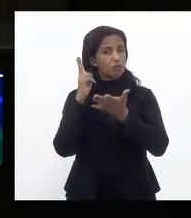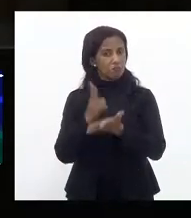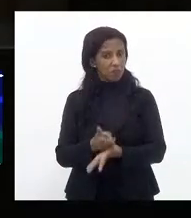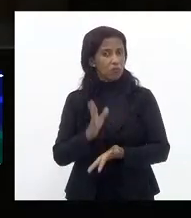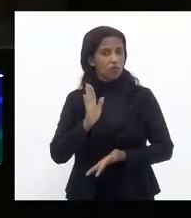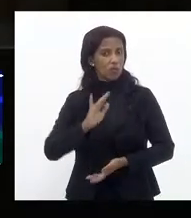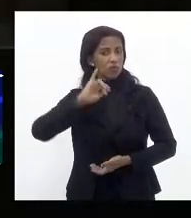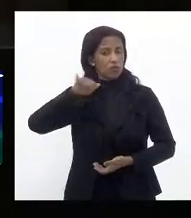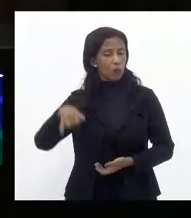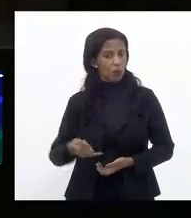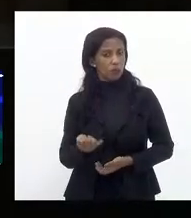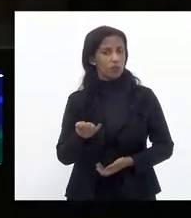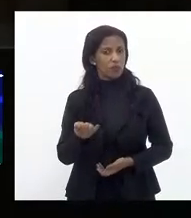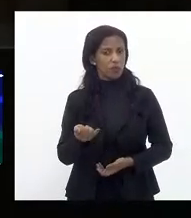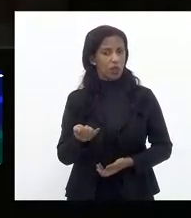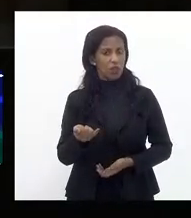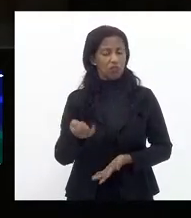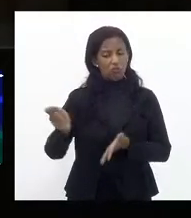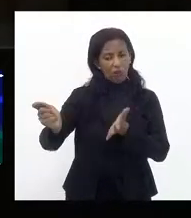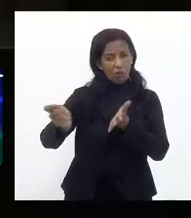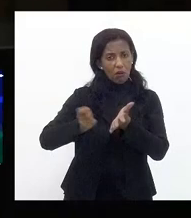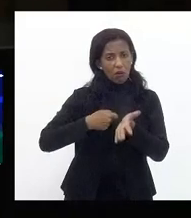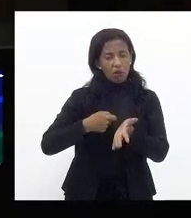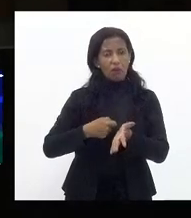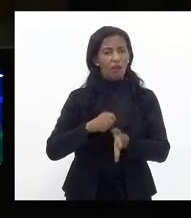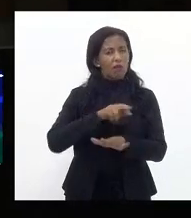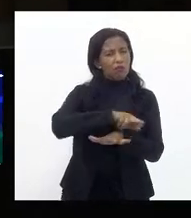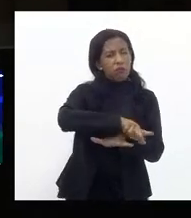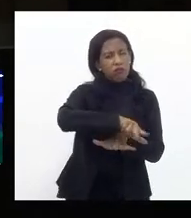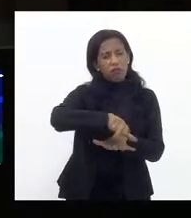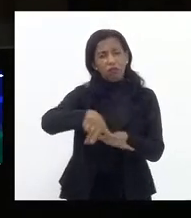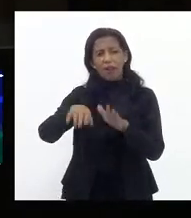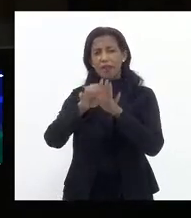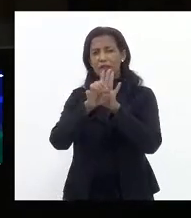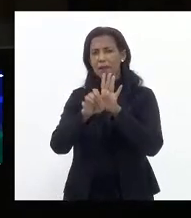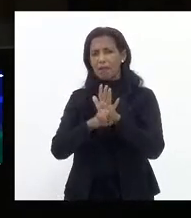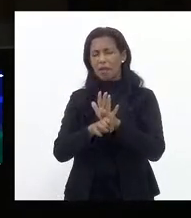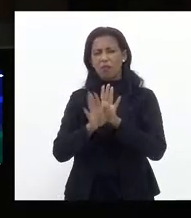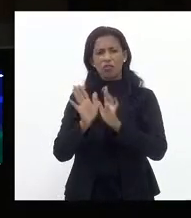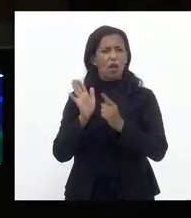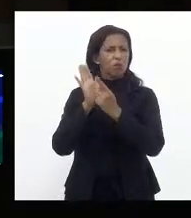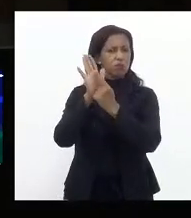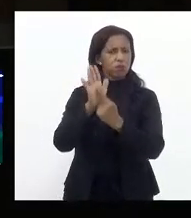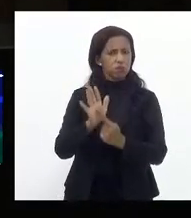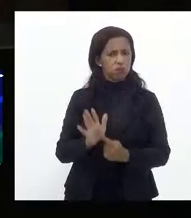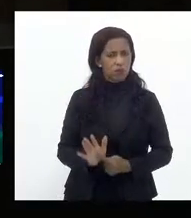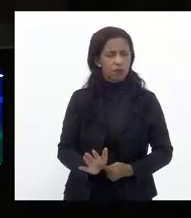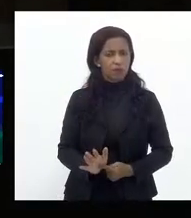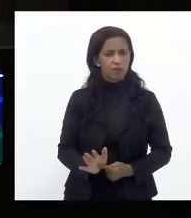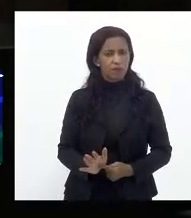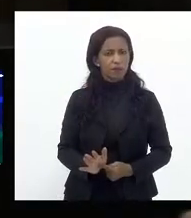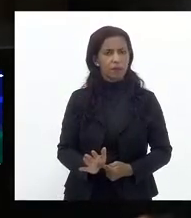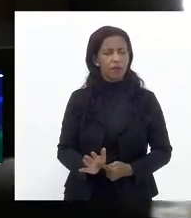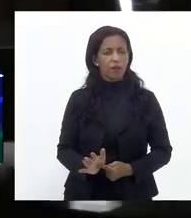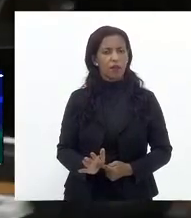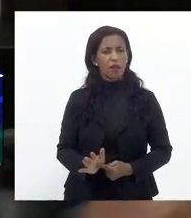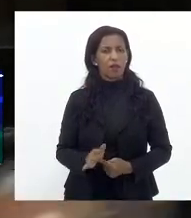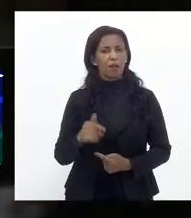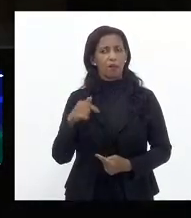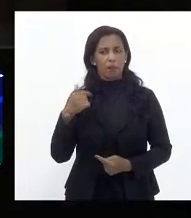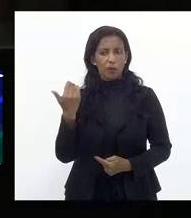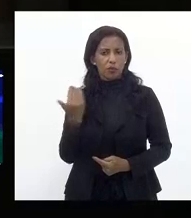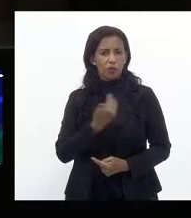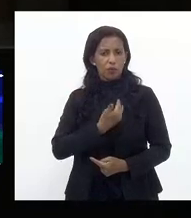tive a oportunidade de assinar várias emendas apresentadas pelos meus pares nesta